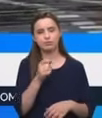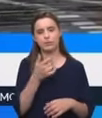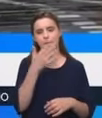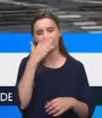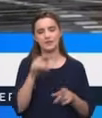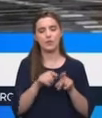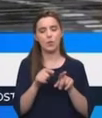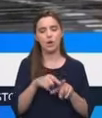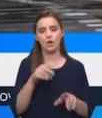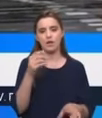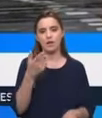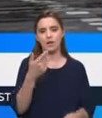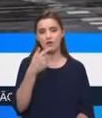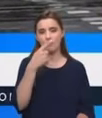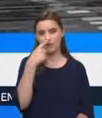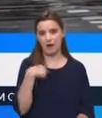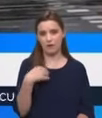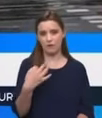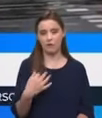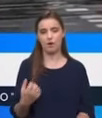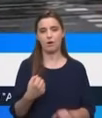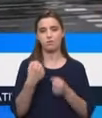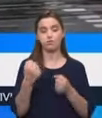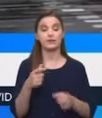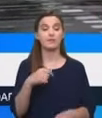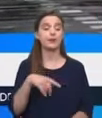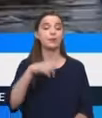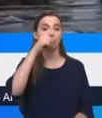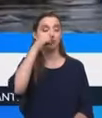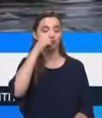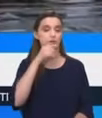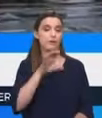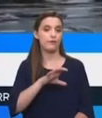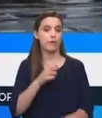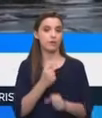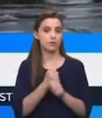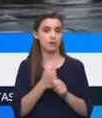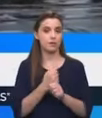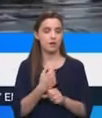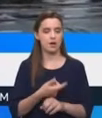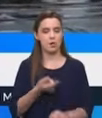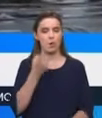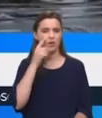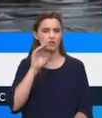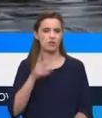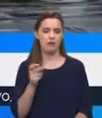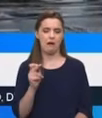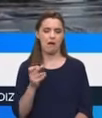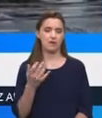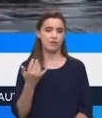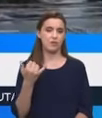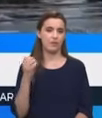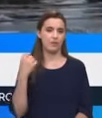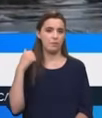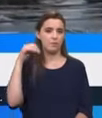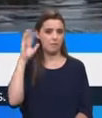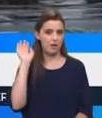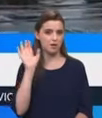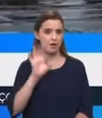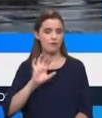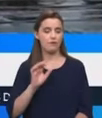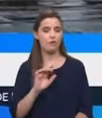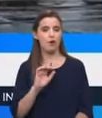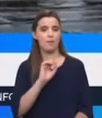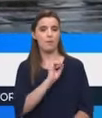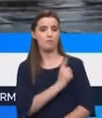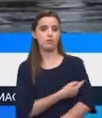perfil e o que já conhecemos do seu exercício de poder nas últimas mais de 2 décadas, à partida não poderia haver esta